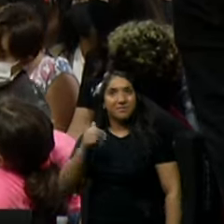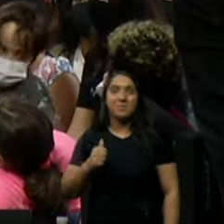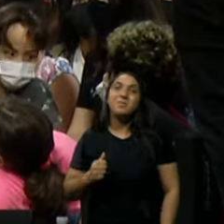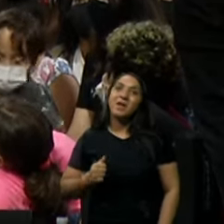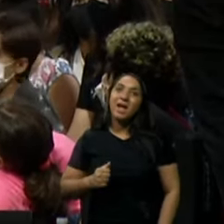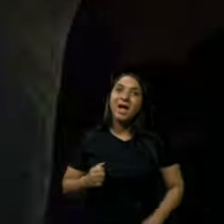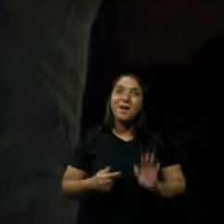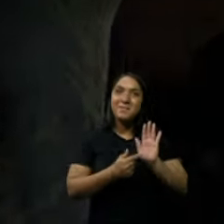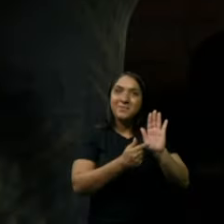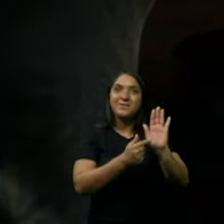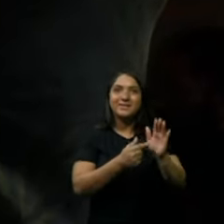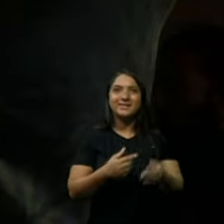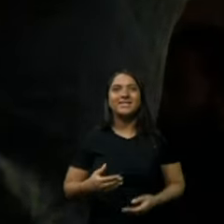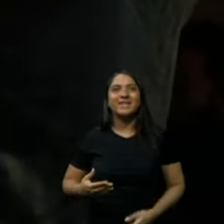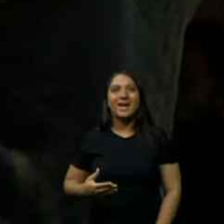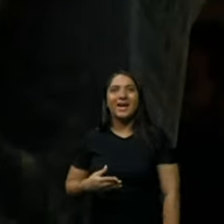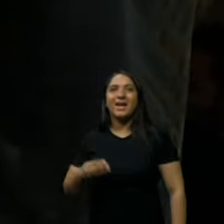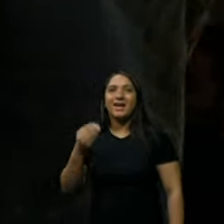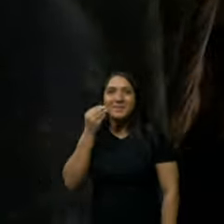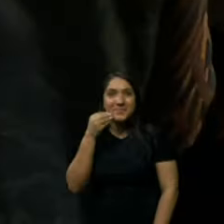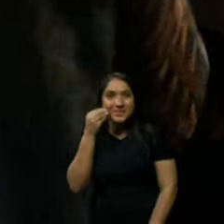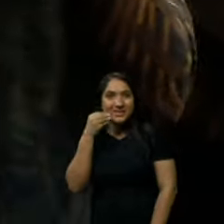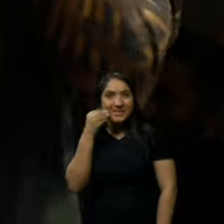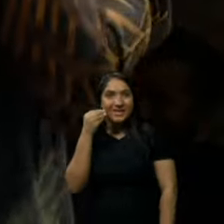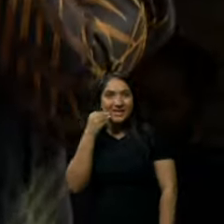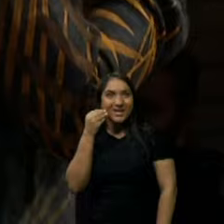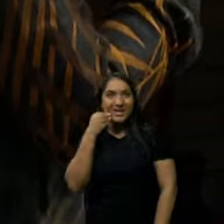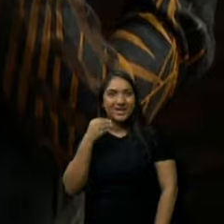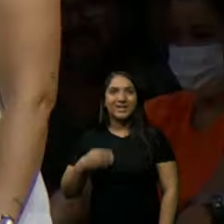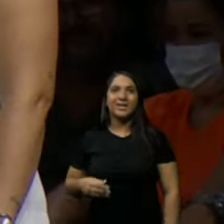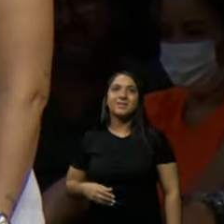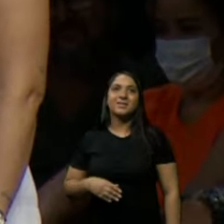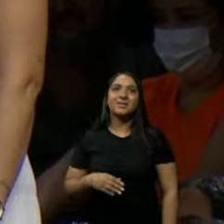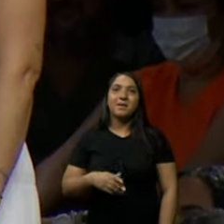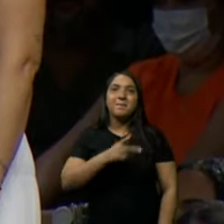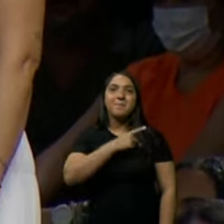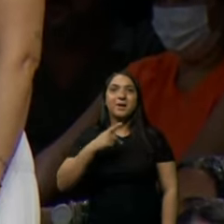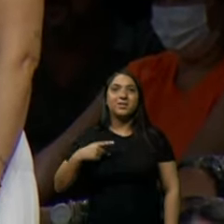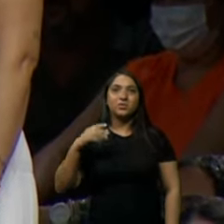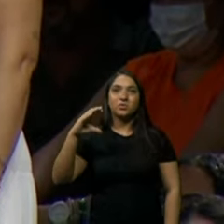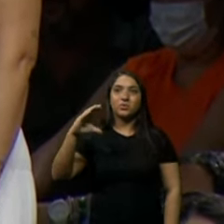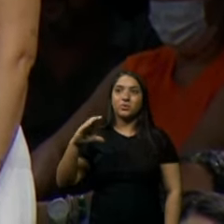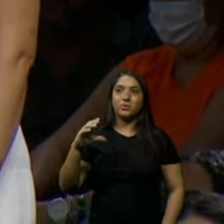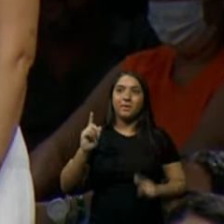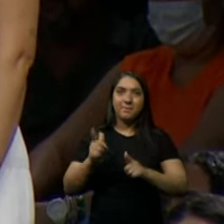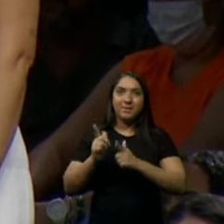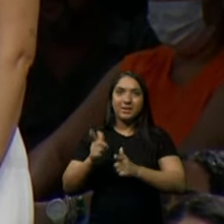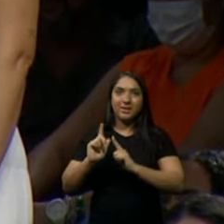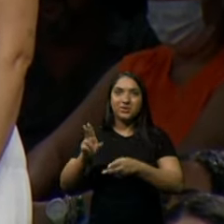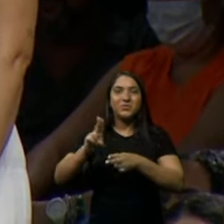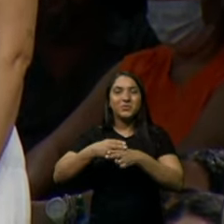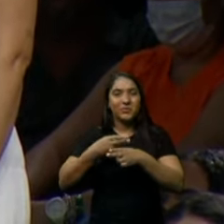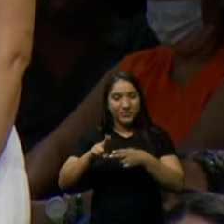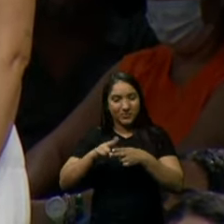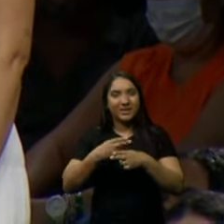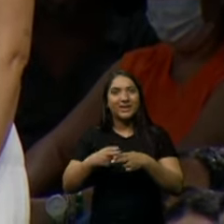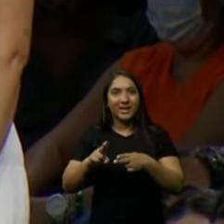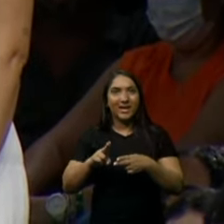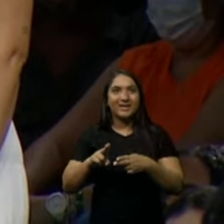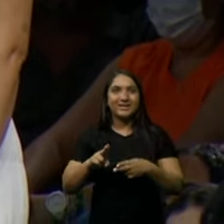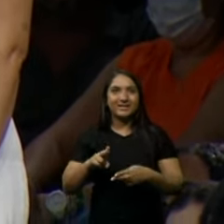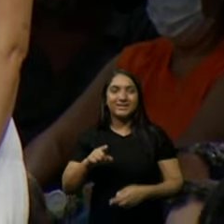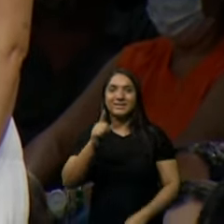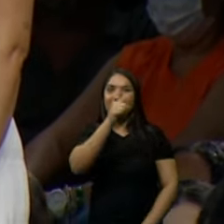vamos lá né que é essa é a minha chance pastor chocolate se conhece o pastor chocolate o pastor